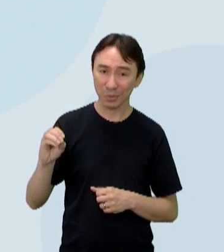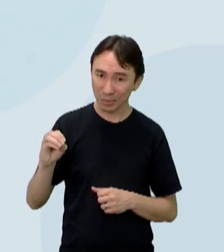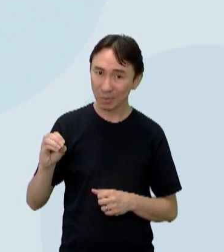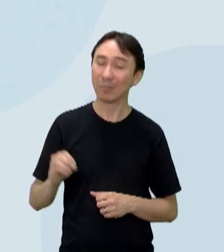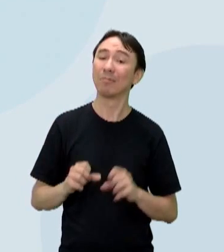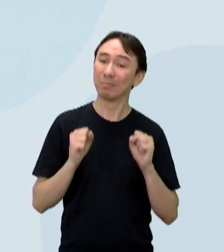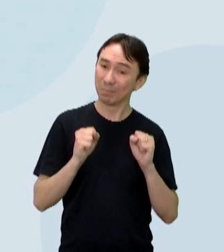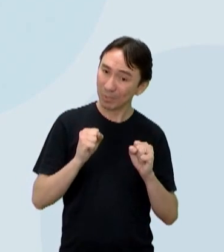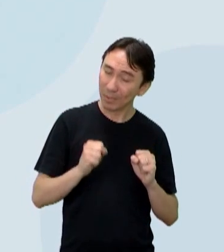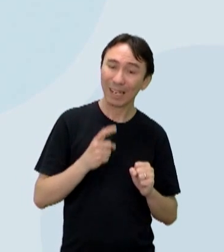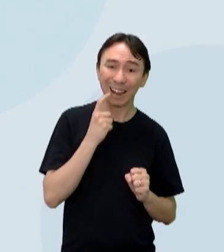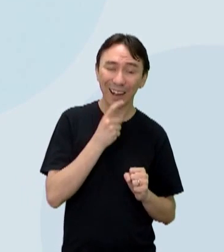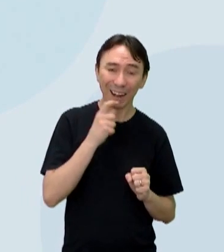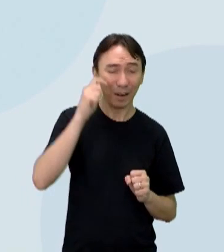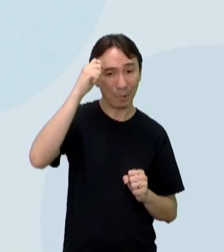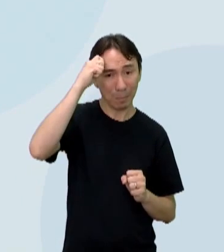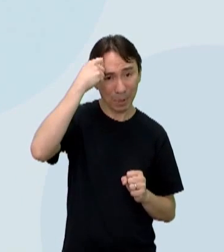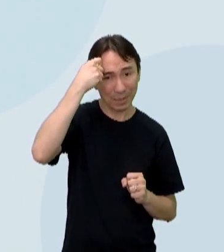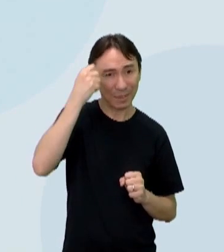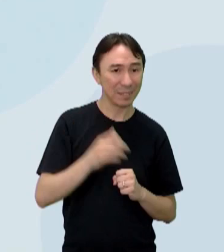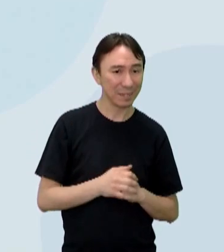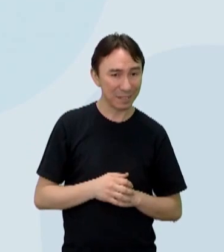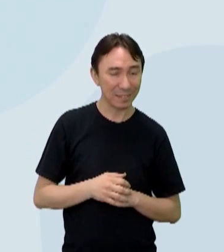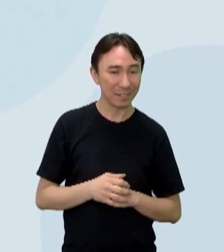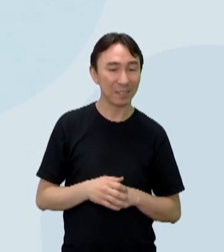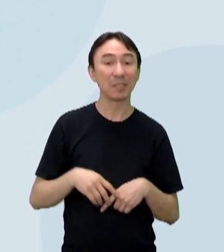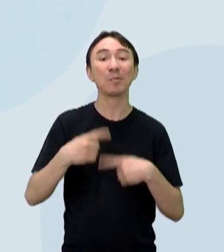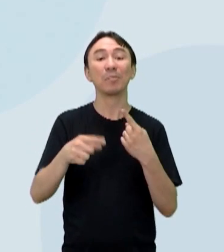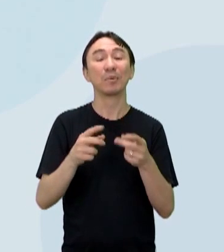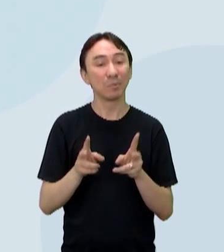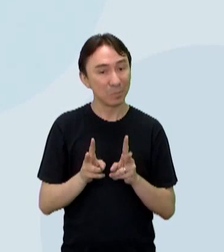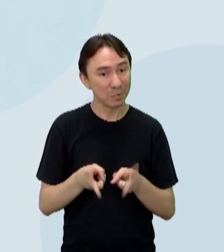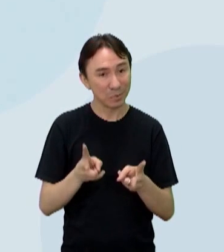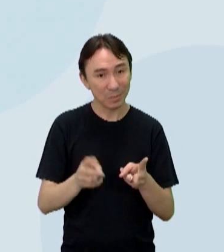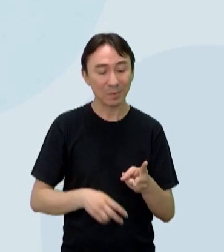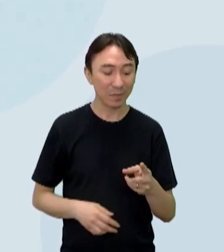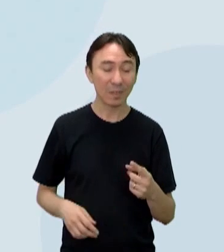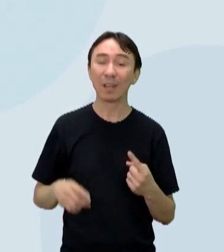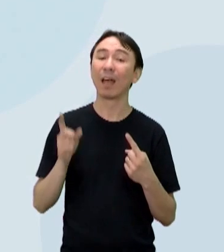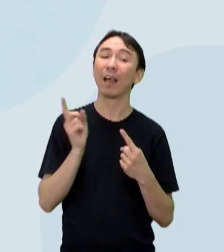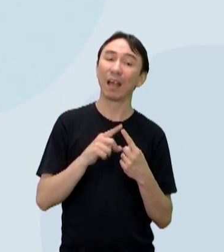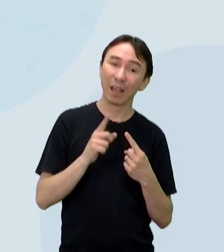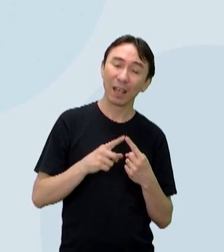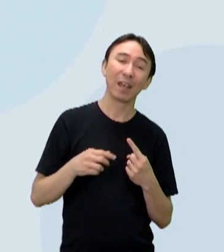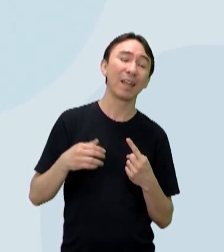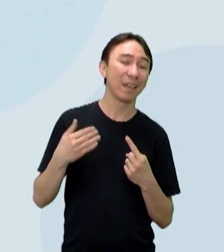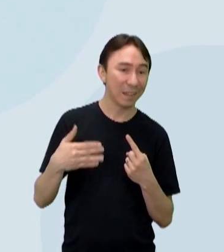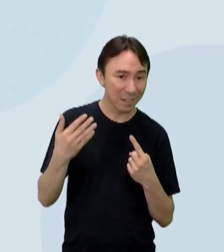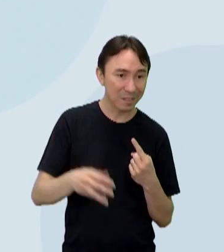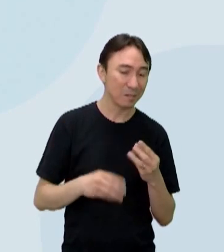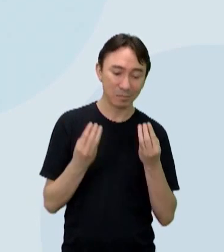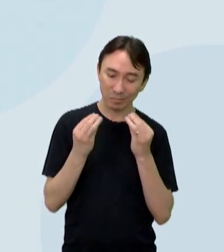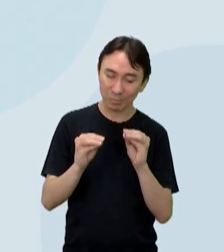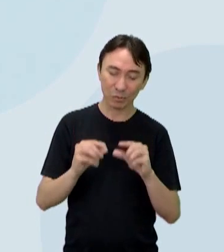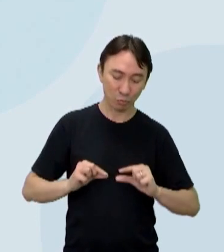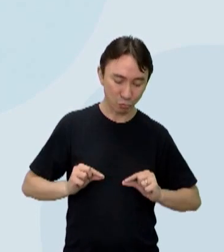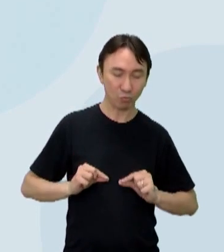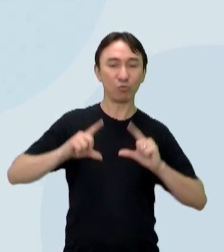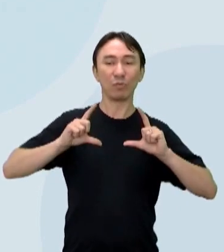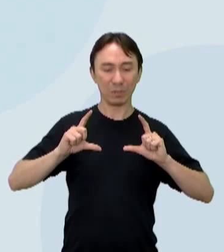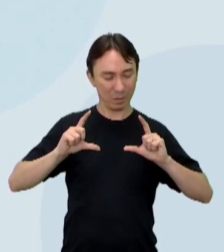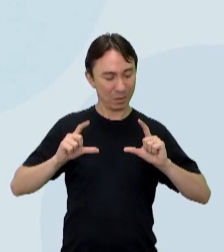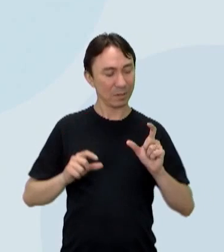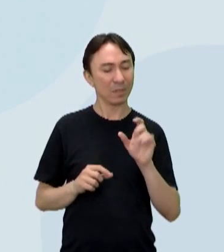já continua. Já continua? Ele repõe sais minerais e glicose. Quem é esse ele?